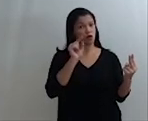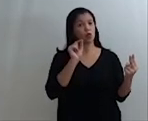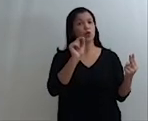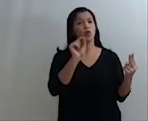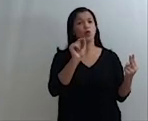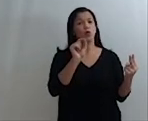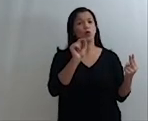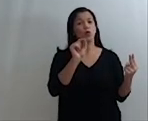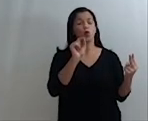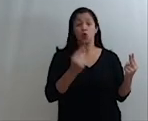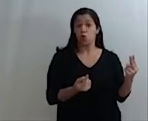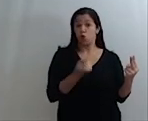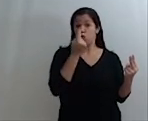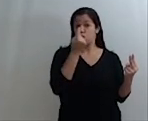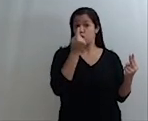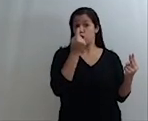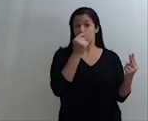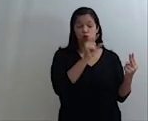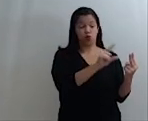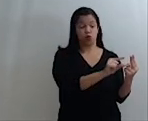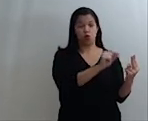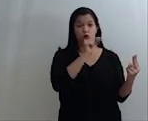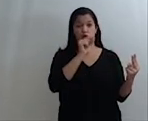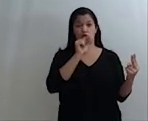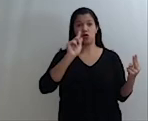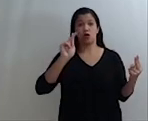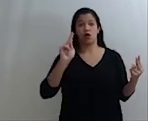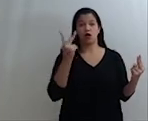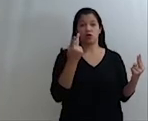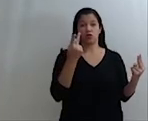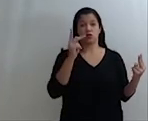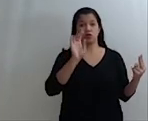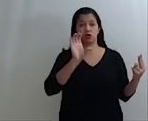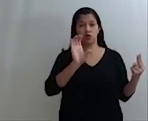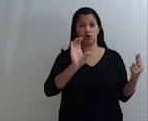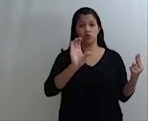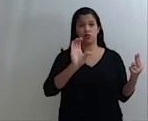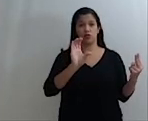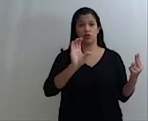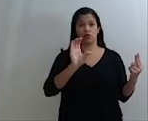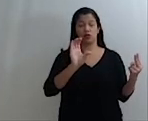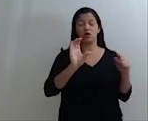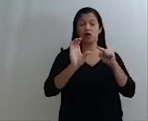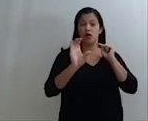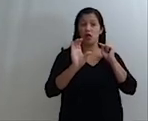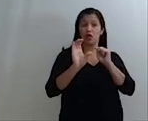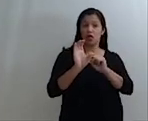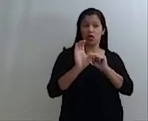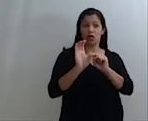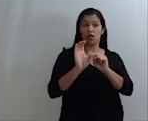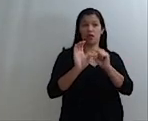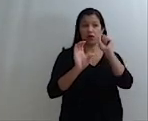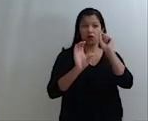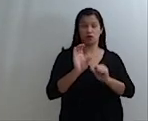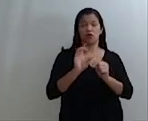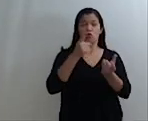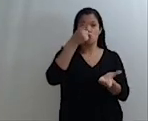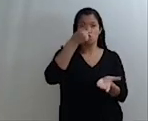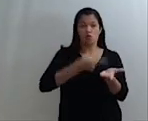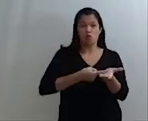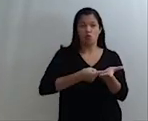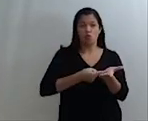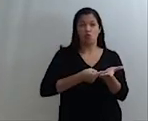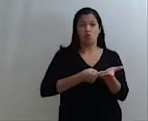um objeto específico do habas Corpus então o o Abas Corpus trata eh uguina um acórdão confirmatório do